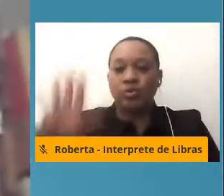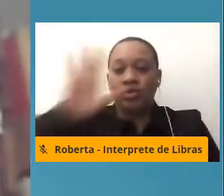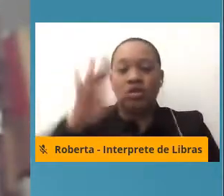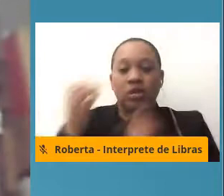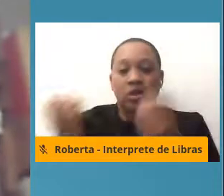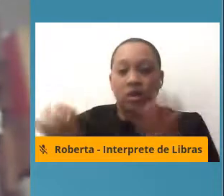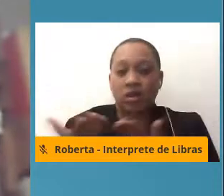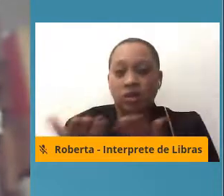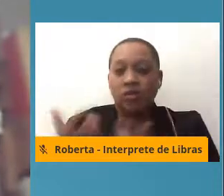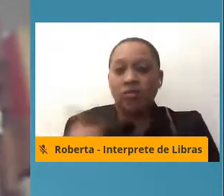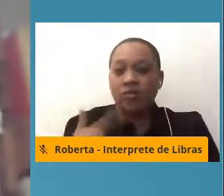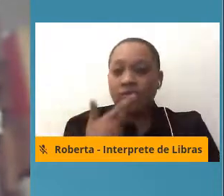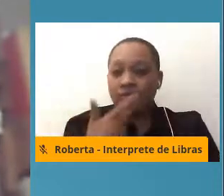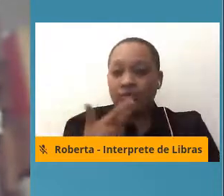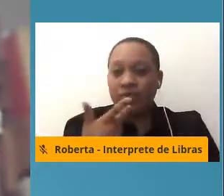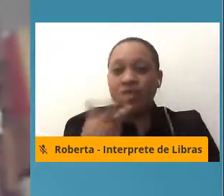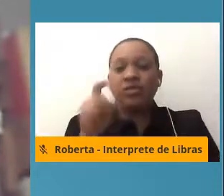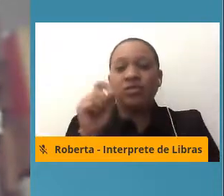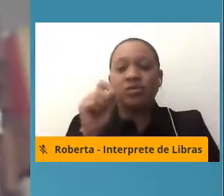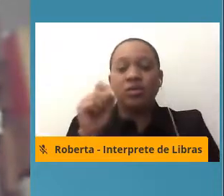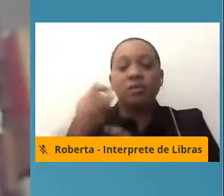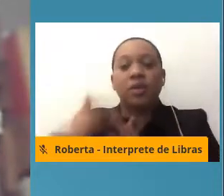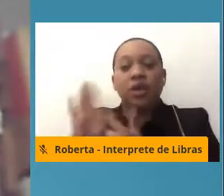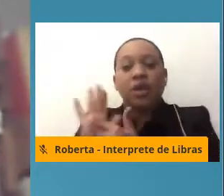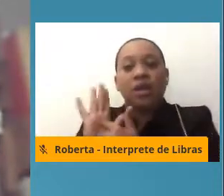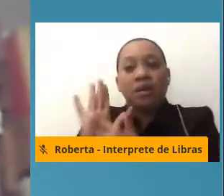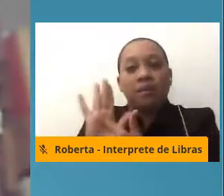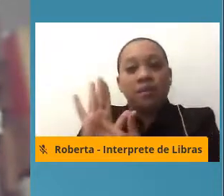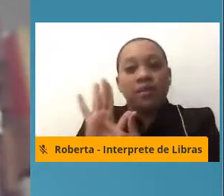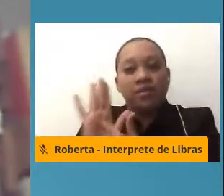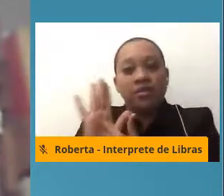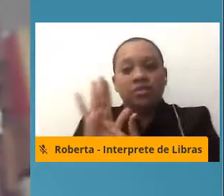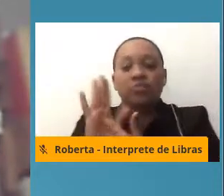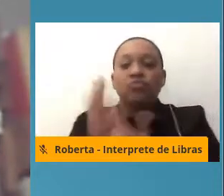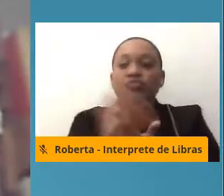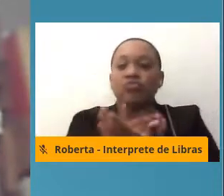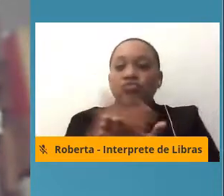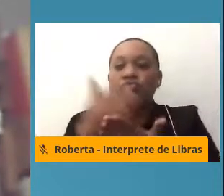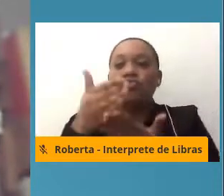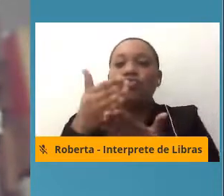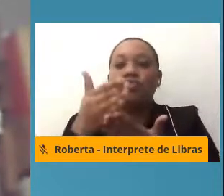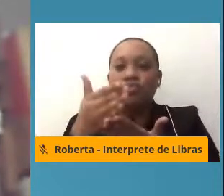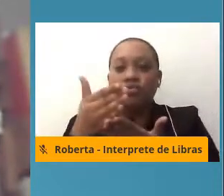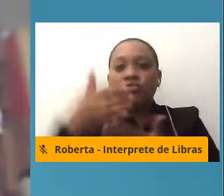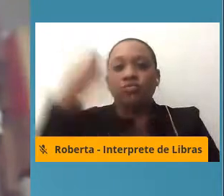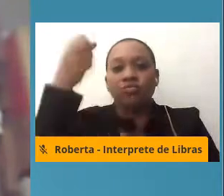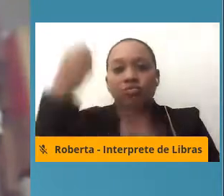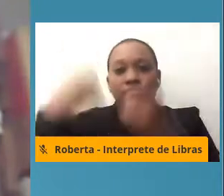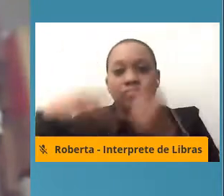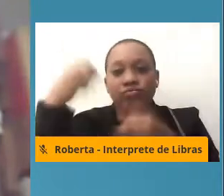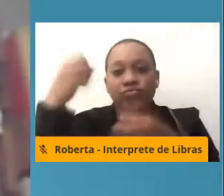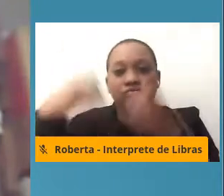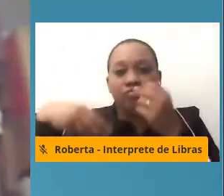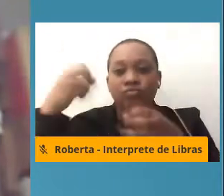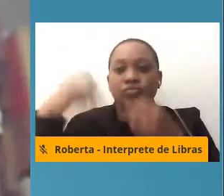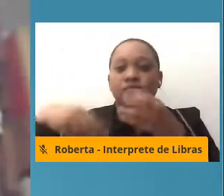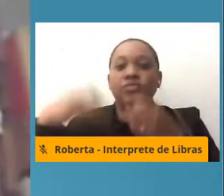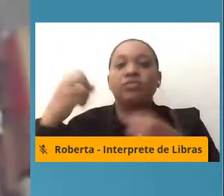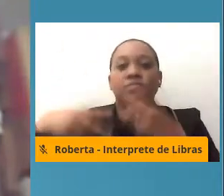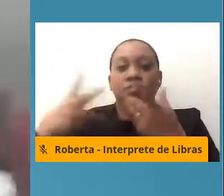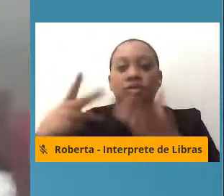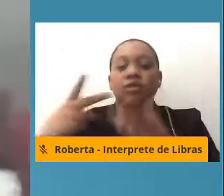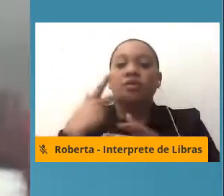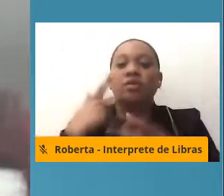passar a fazer a minha apresentação. Eu vou falar um pouquinho o Covid,